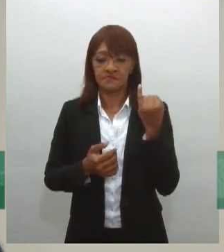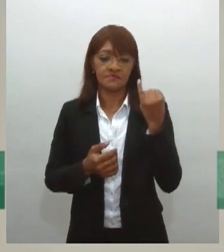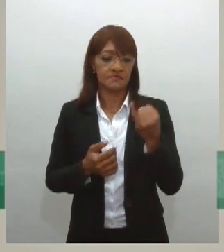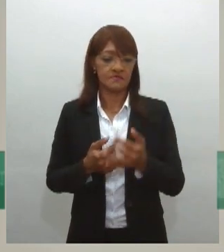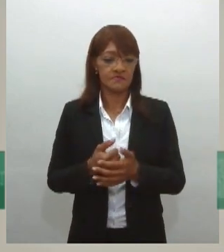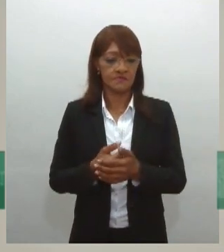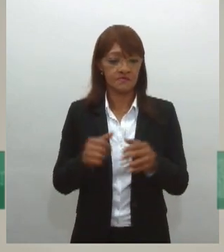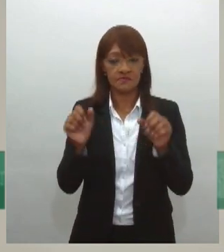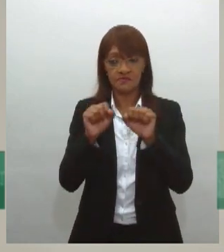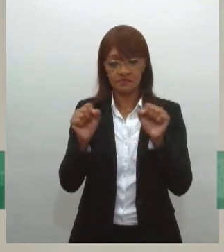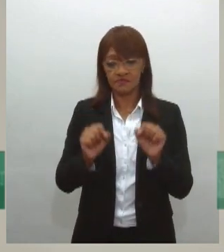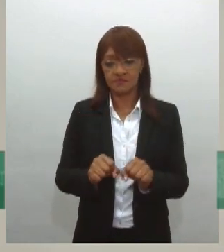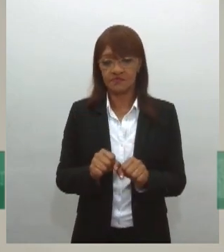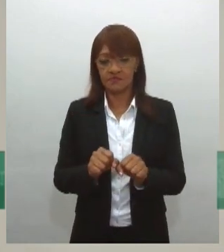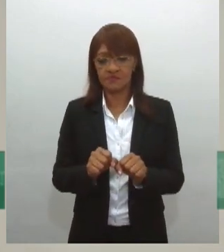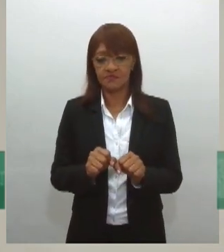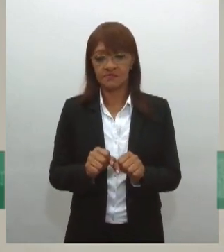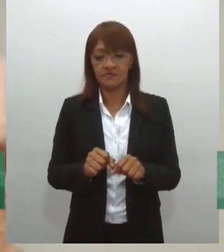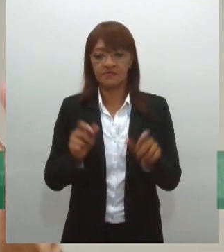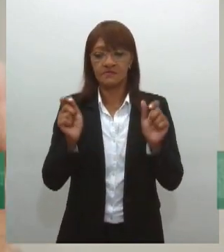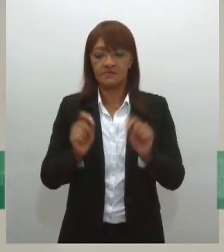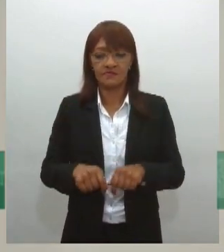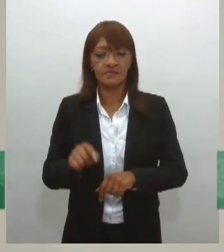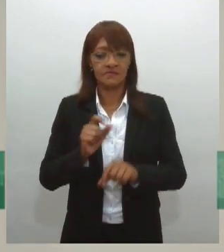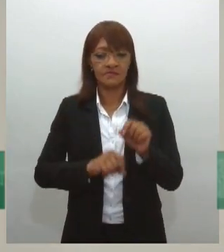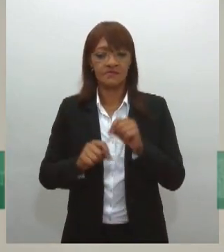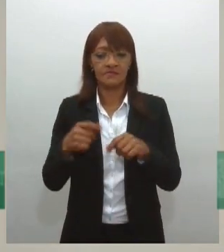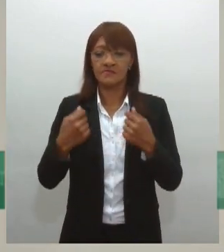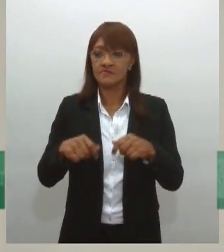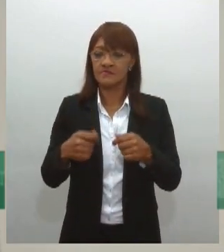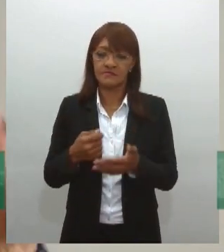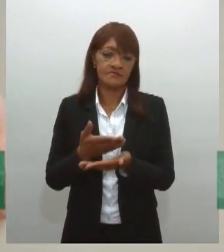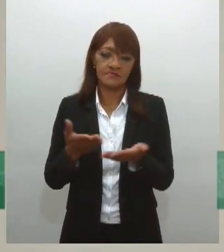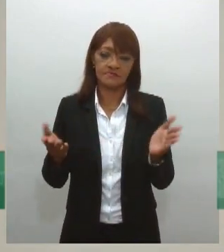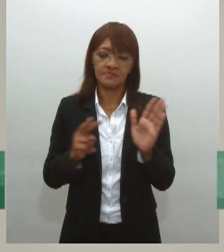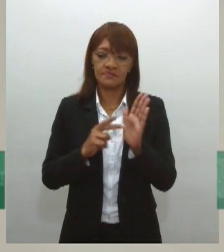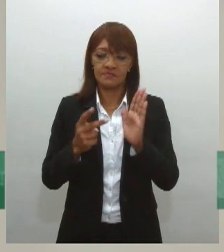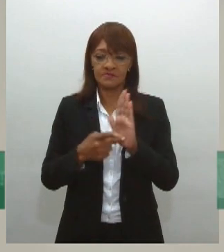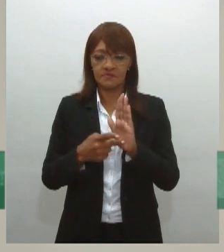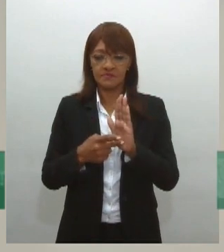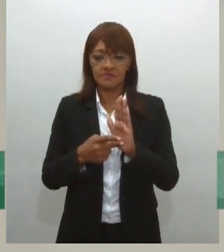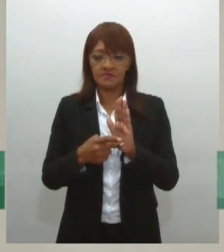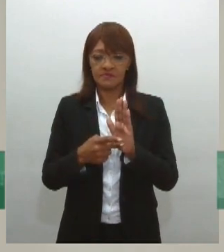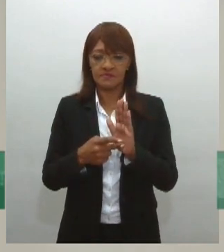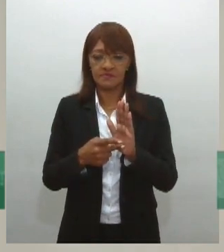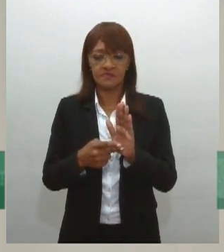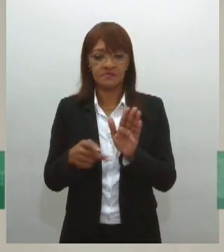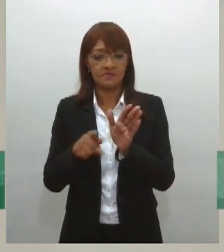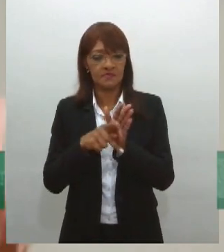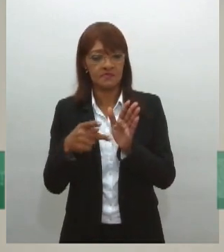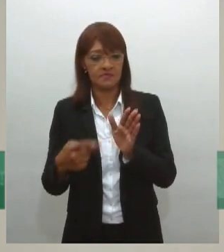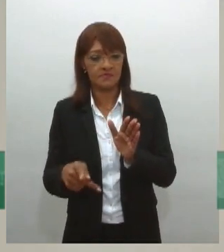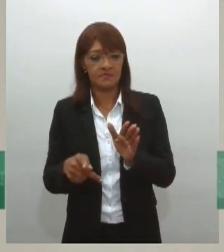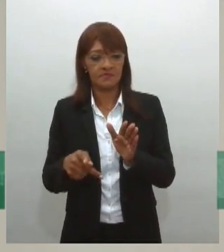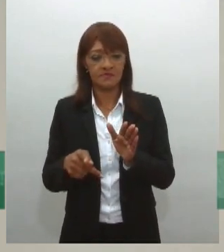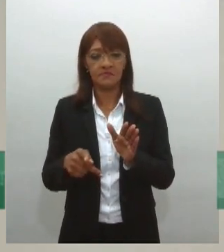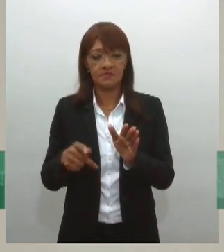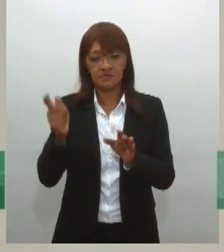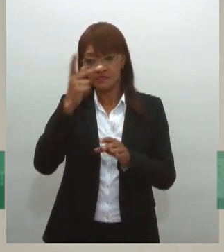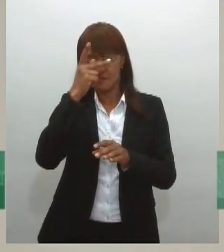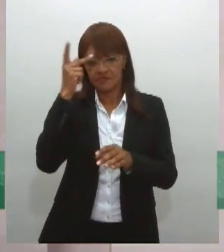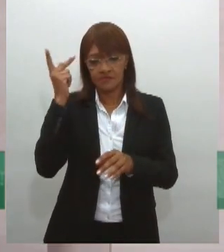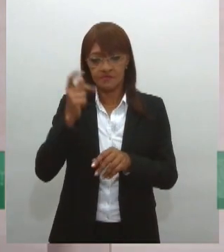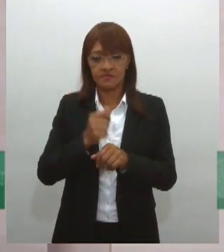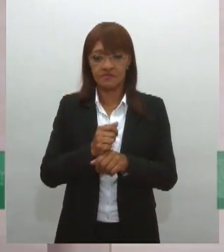funcionar, mais recursos serão necessários, o que significa que o próprio acesso das pessoas à cultura ele vai se ampliar.